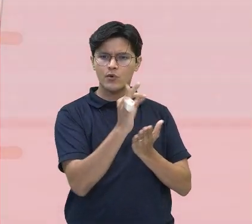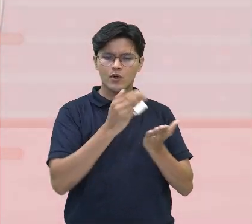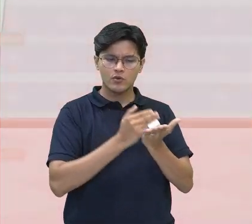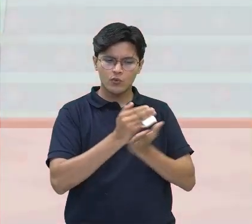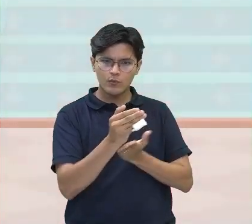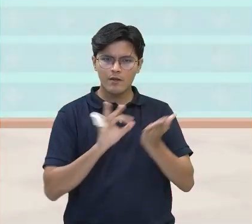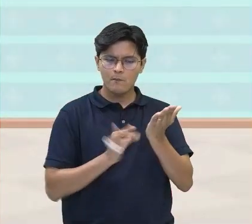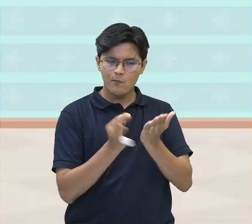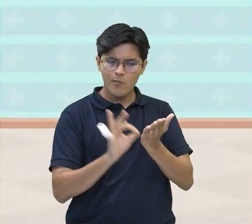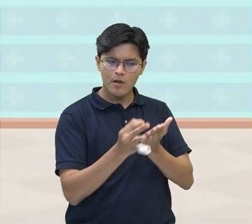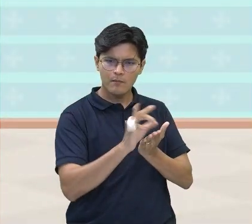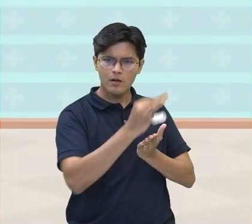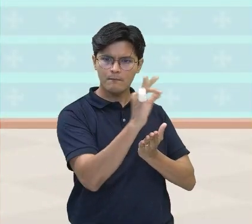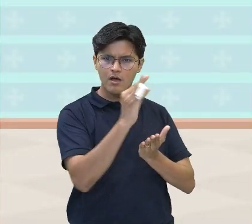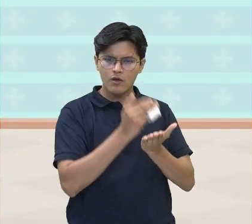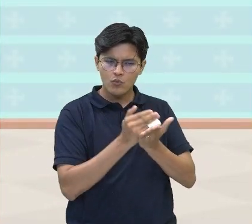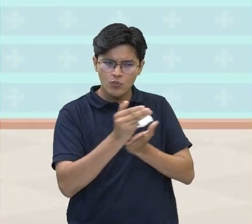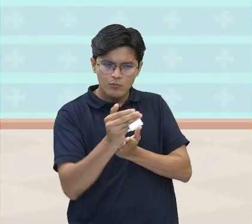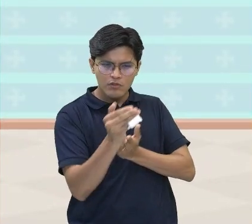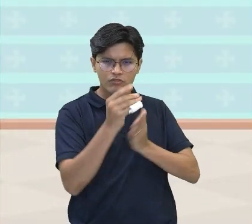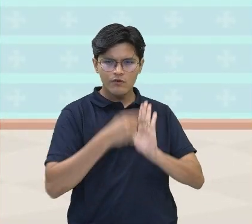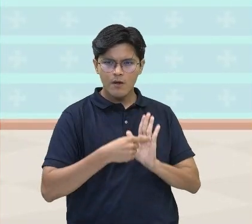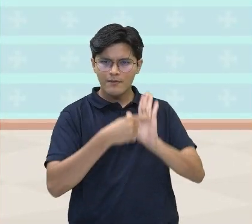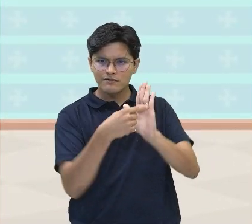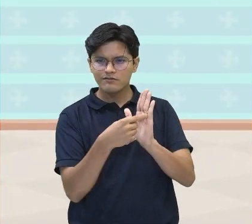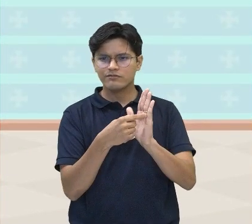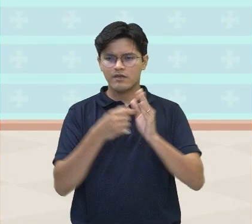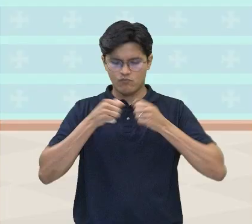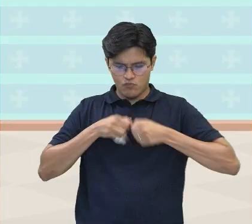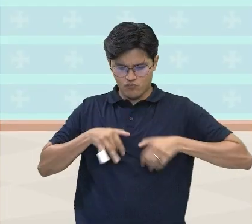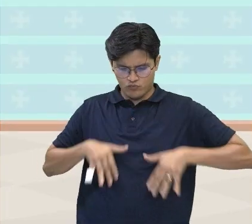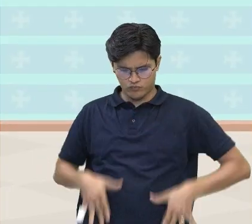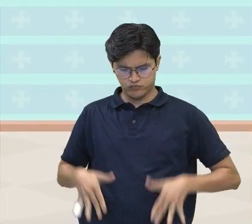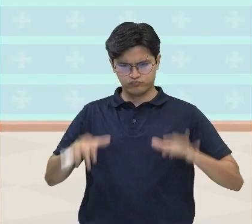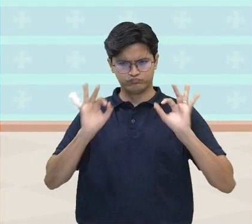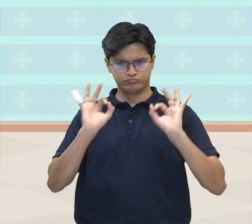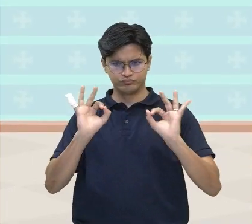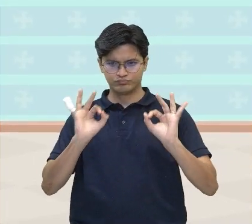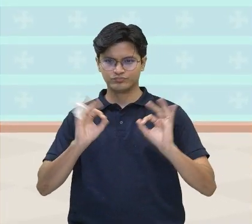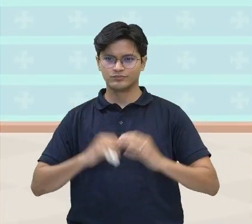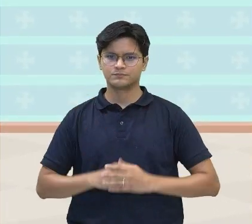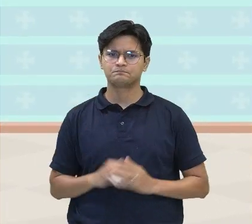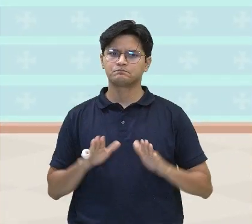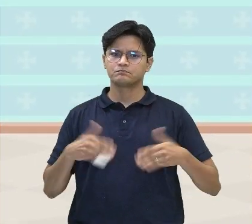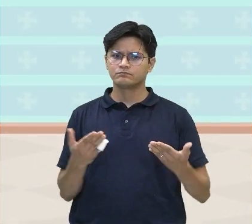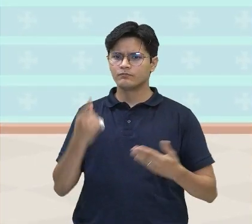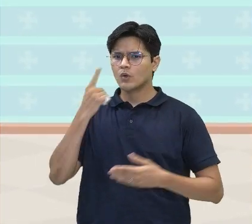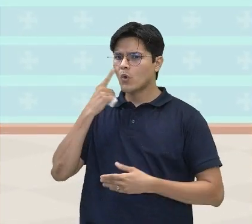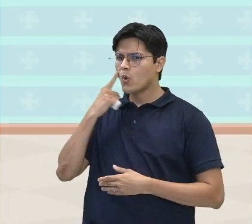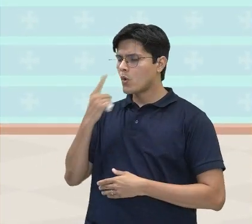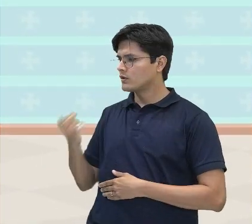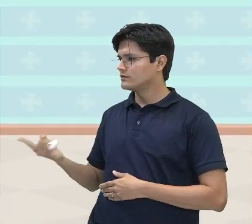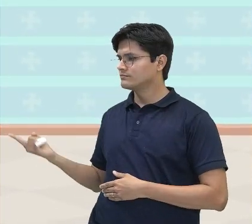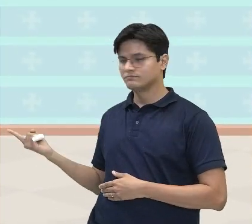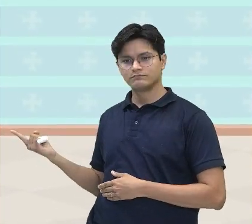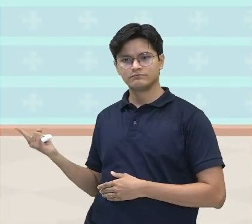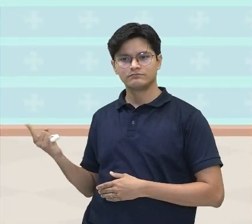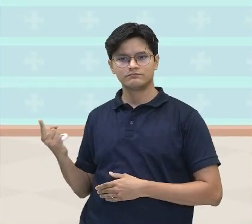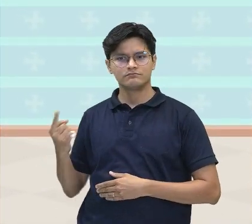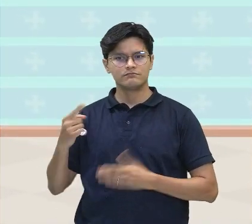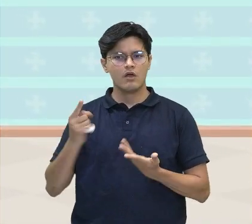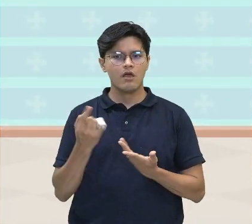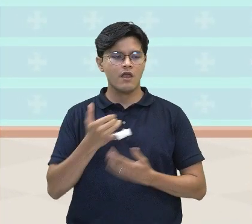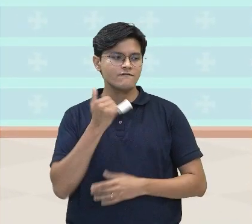vida à peça mais elegante da baronesa. Ora, agulha, veja quem vai ao baile. Sou eu, fazendo parte